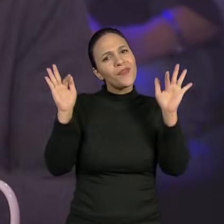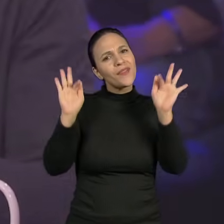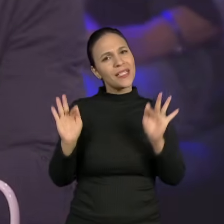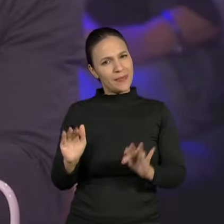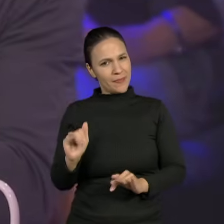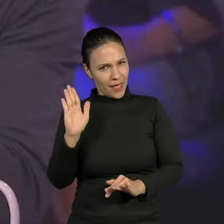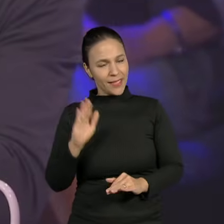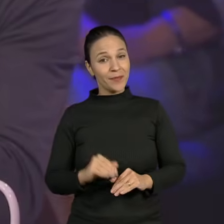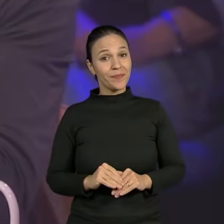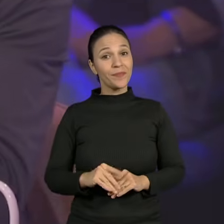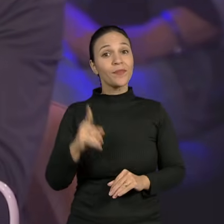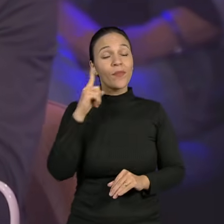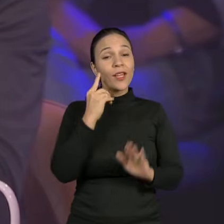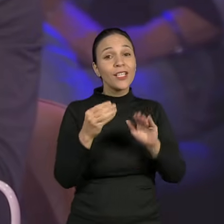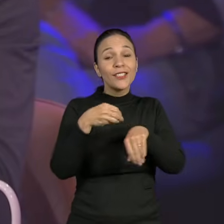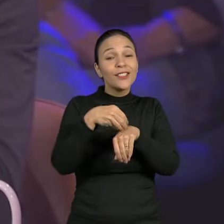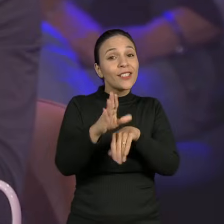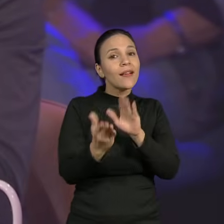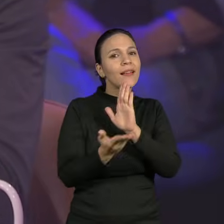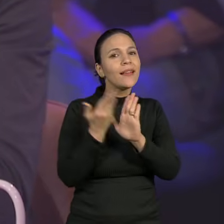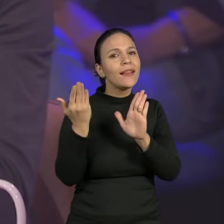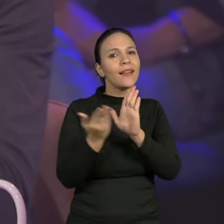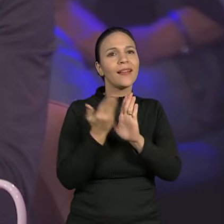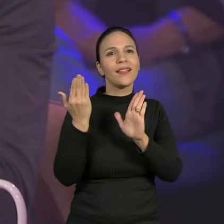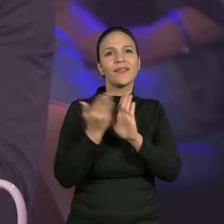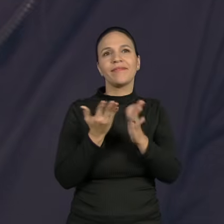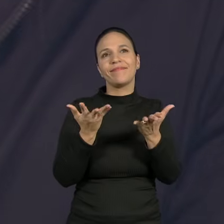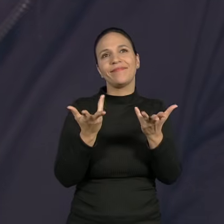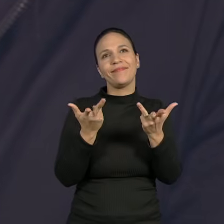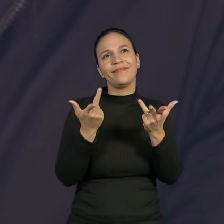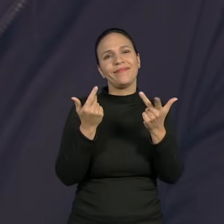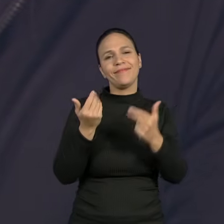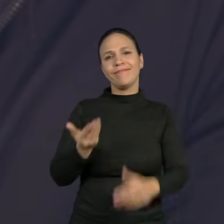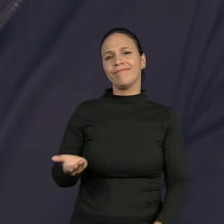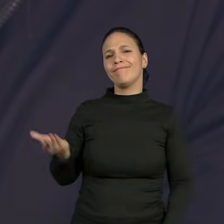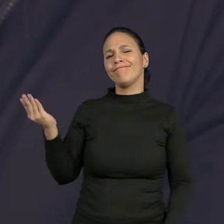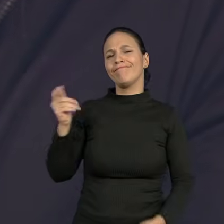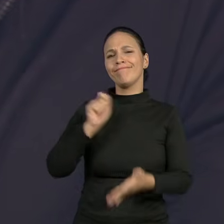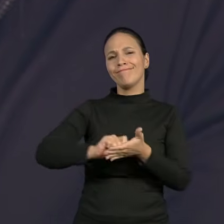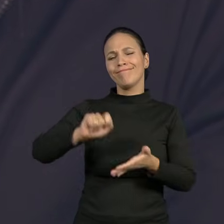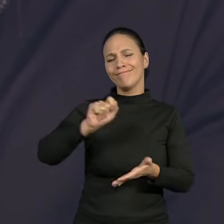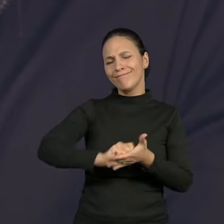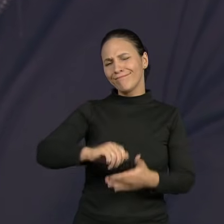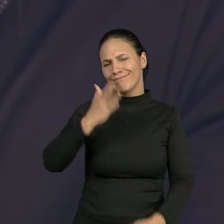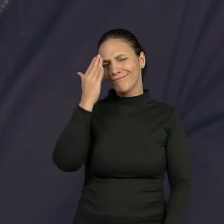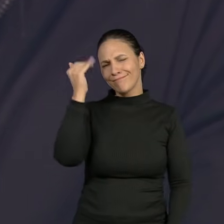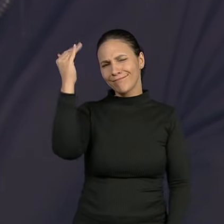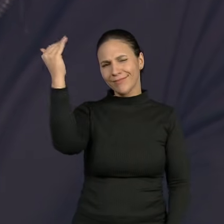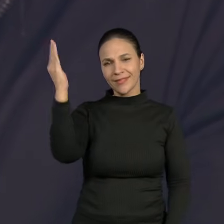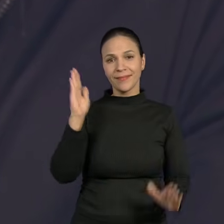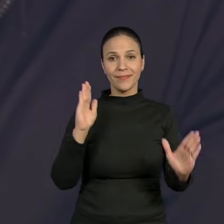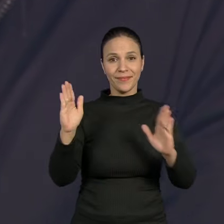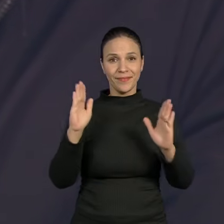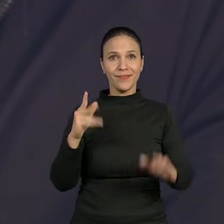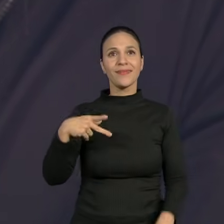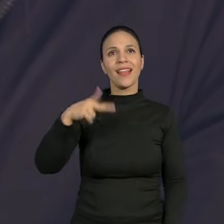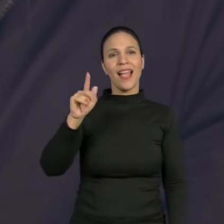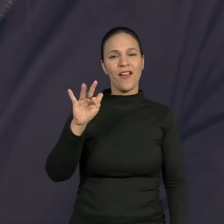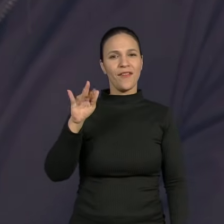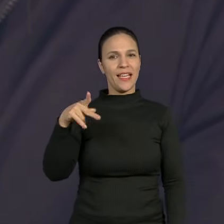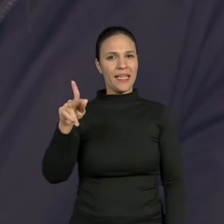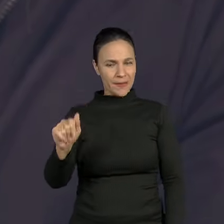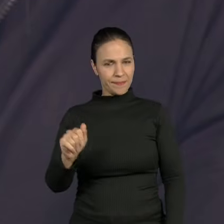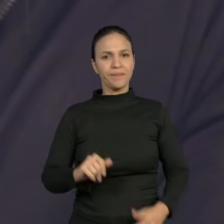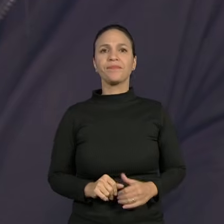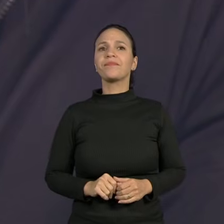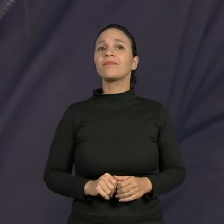felizes. Esse livro é um livro de um dos maiores escritores do nosso tempo, né? Franz Kafka.